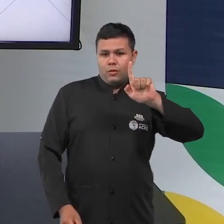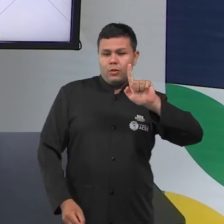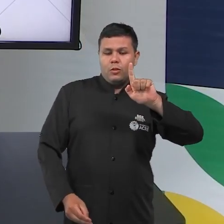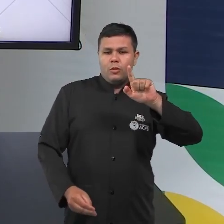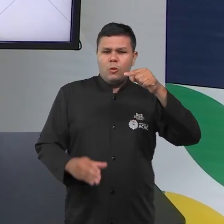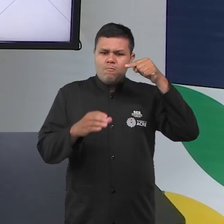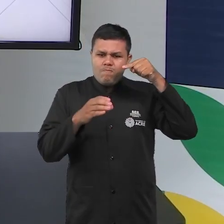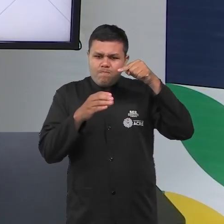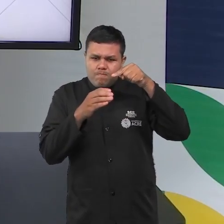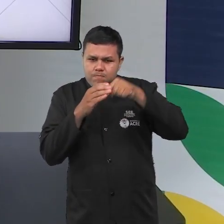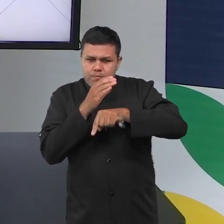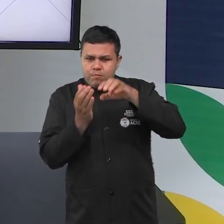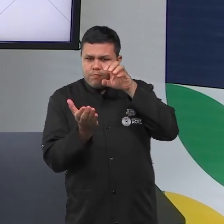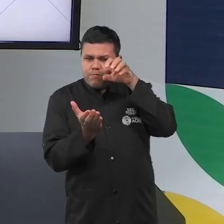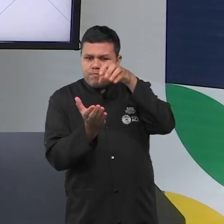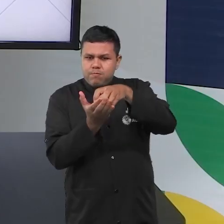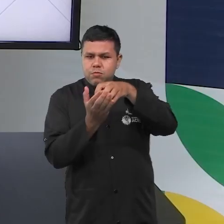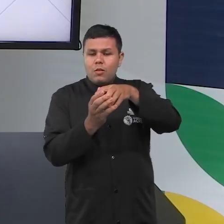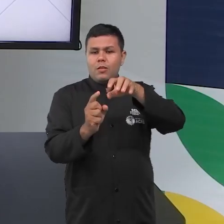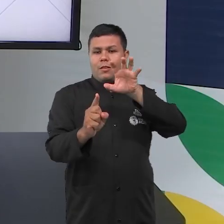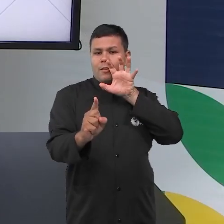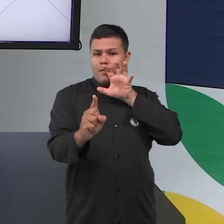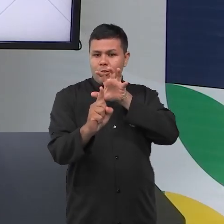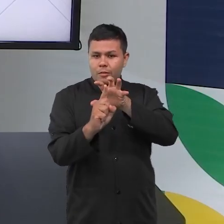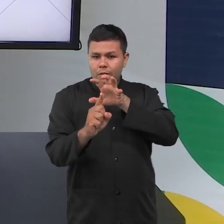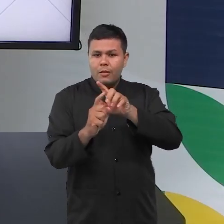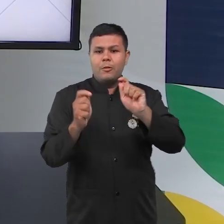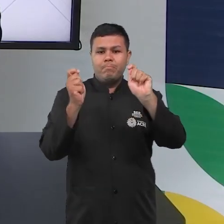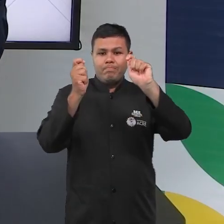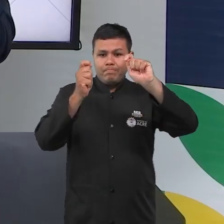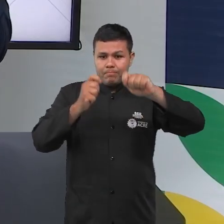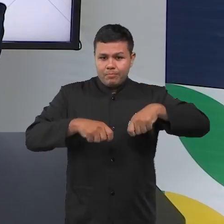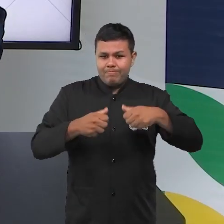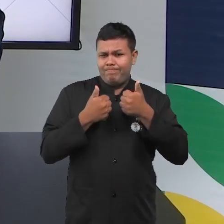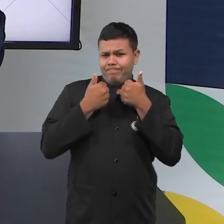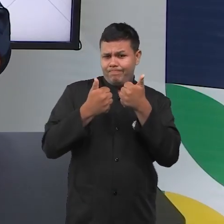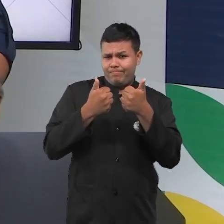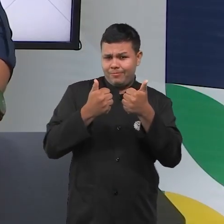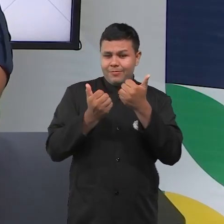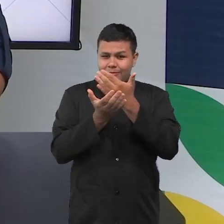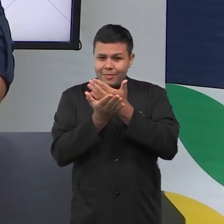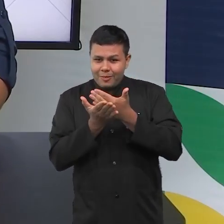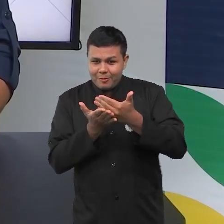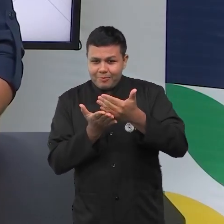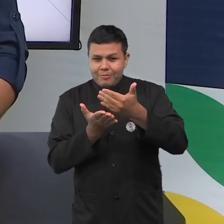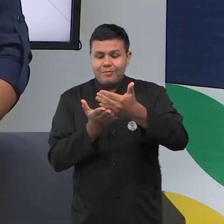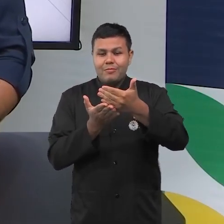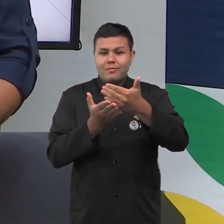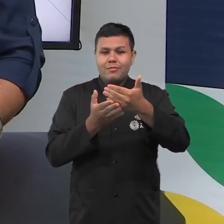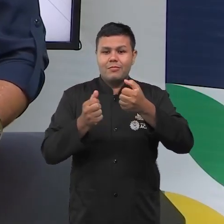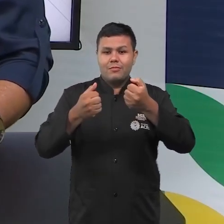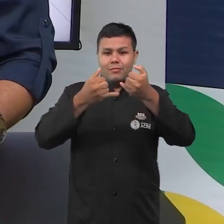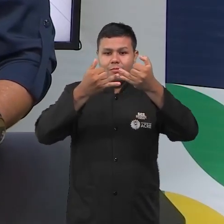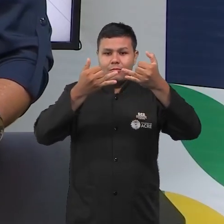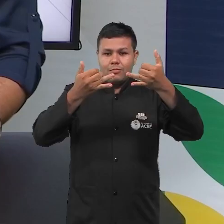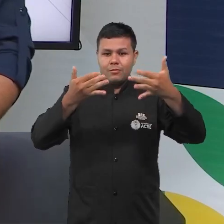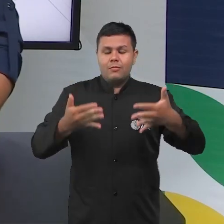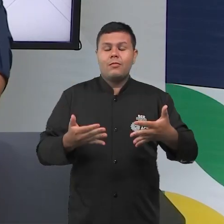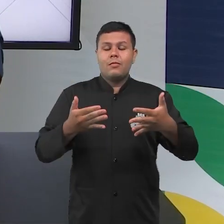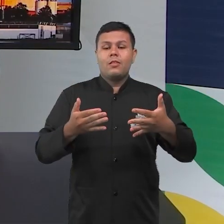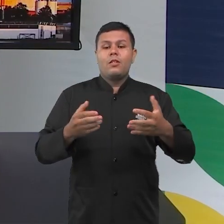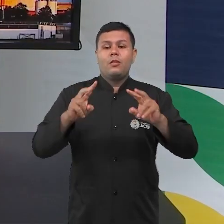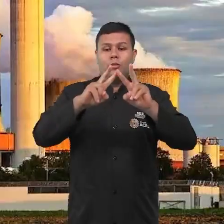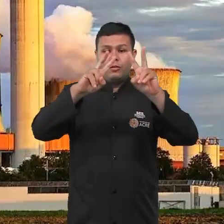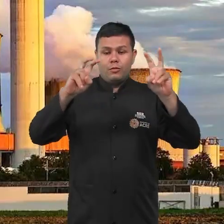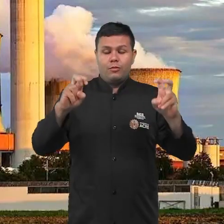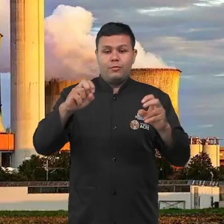velocidade, impactos que essas radiações podem causar. Perfeito? Então vamos começar falando sobre usina nuclear.